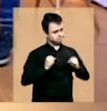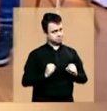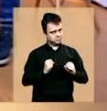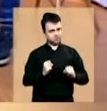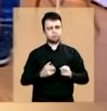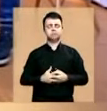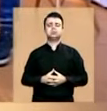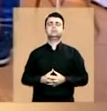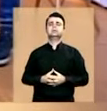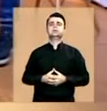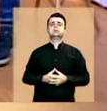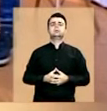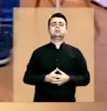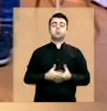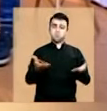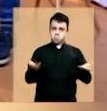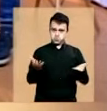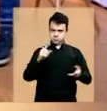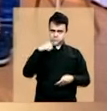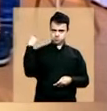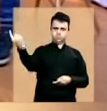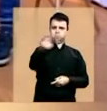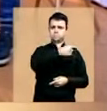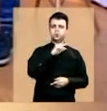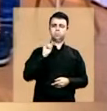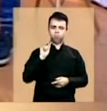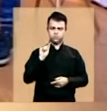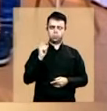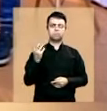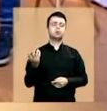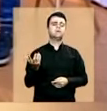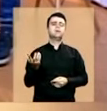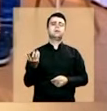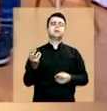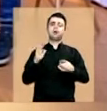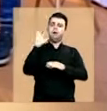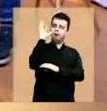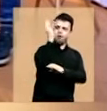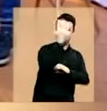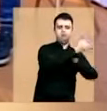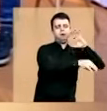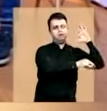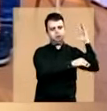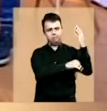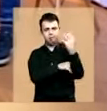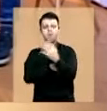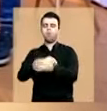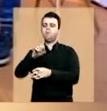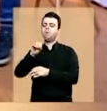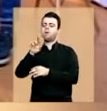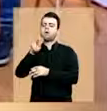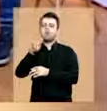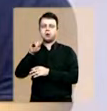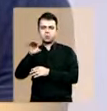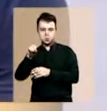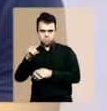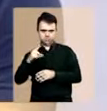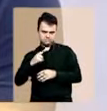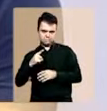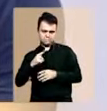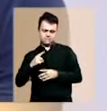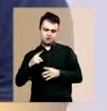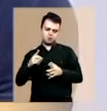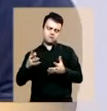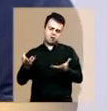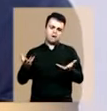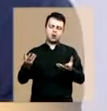né? Então, o que se tem hoje em dia pensando é que os sistemas agroflorestais que são um pouco melhores que o orgânico. Então, são sistemas